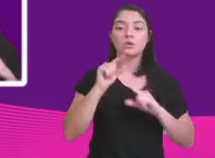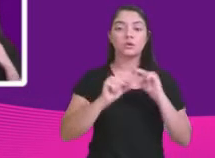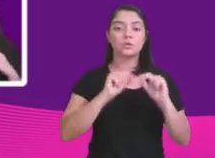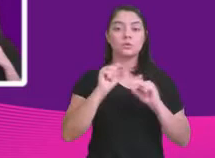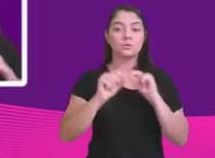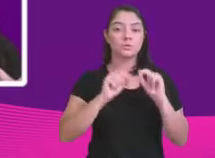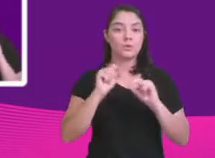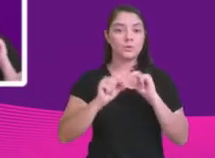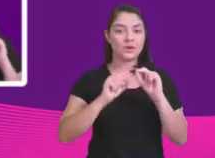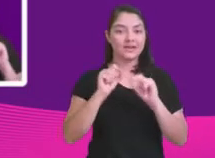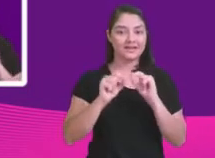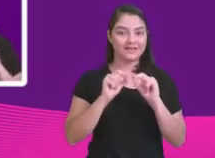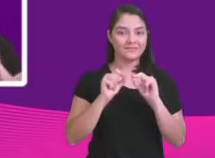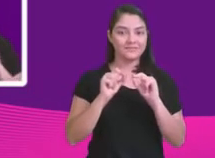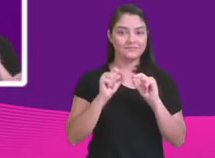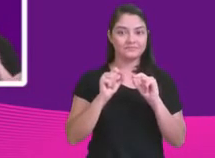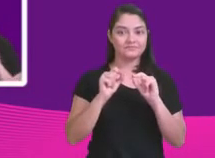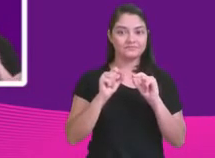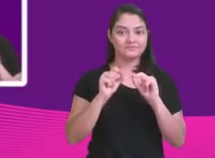nesta